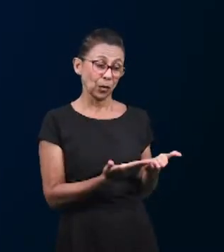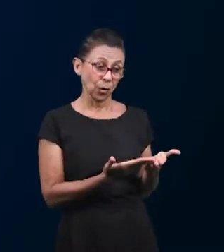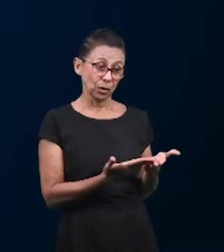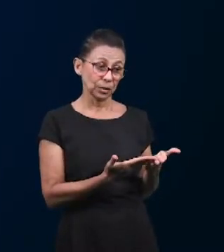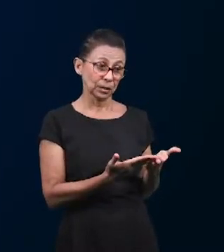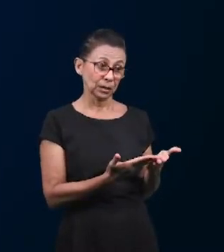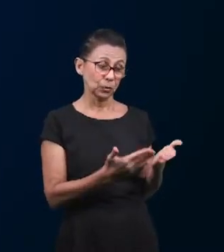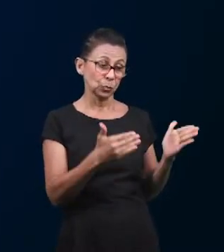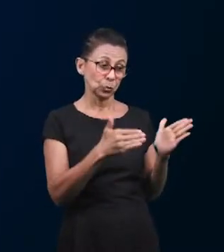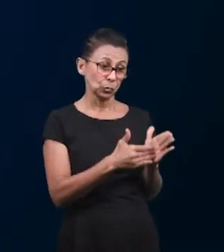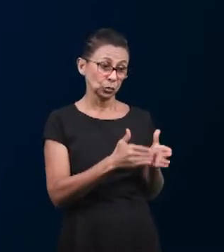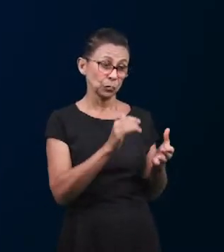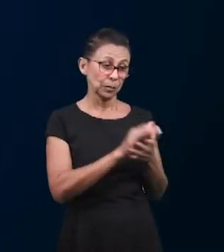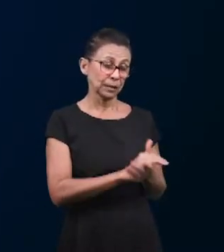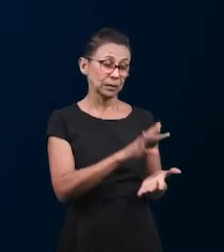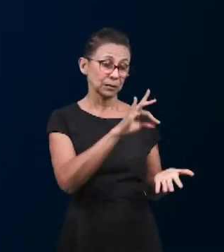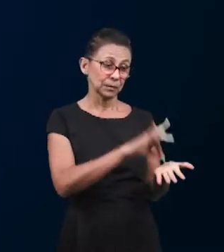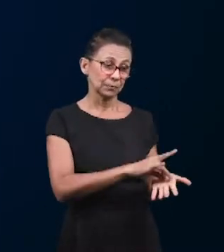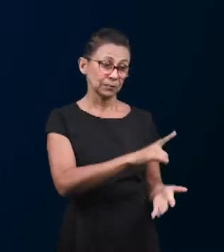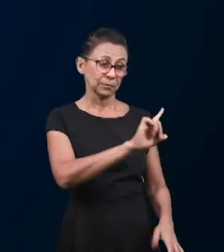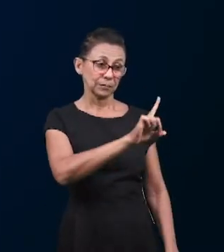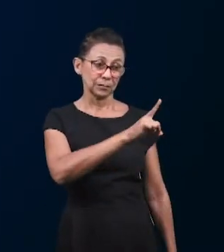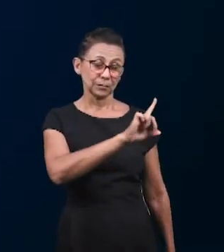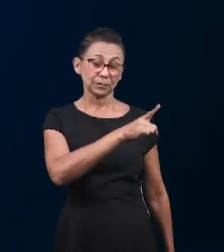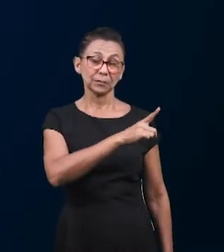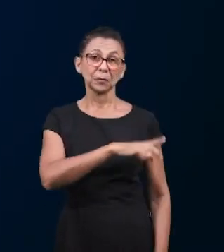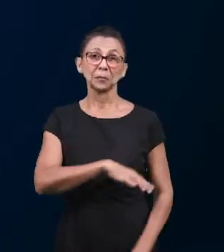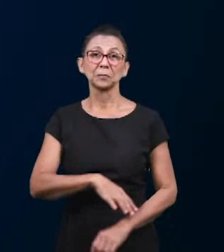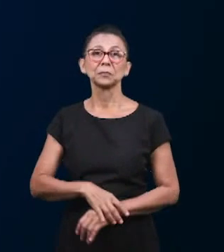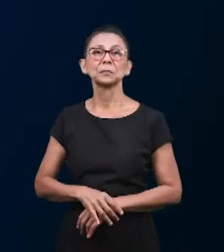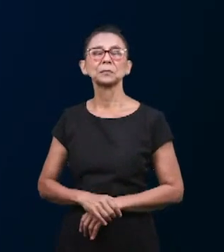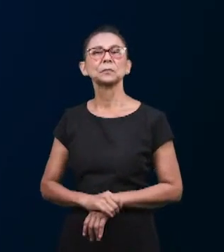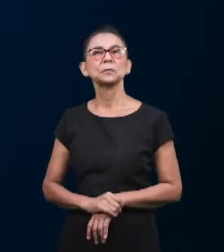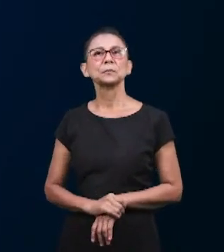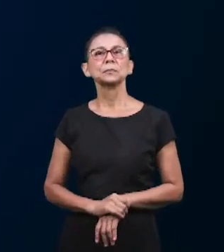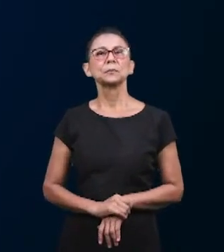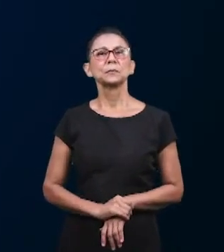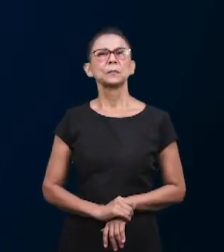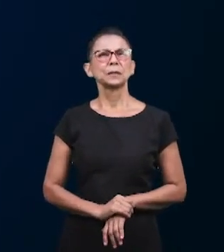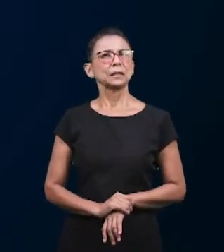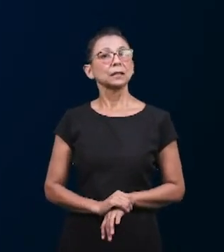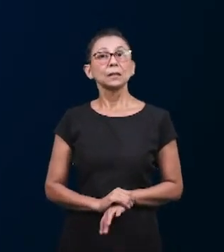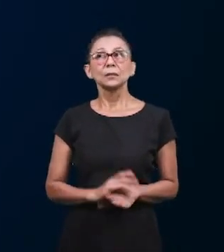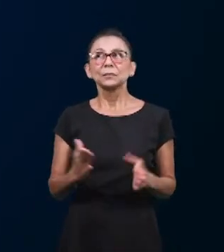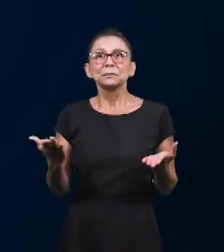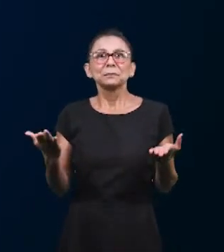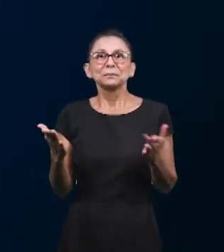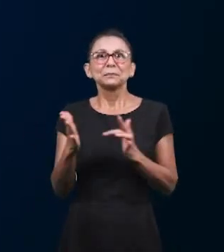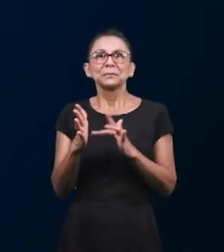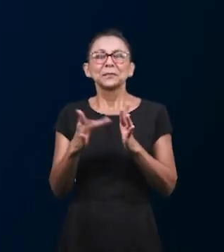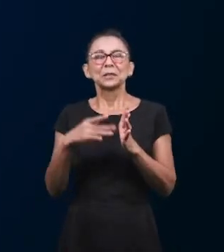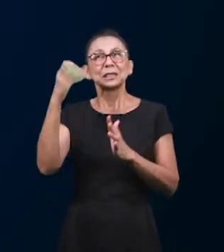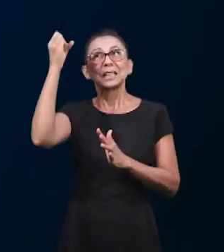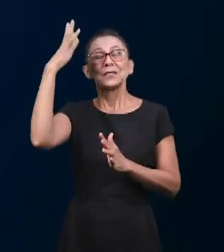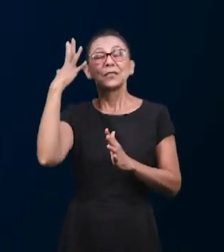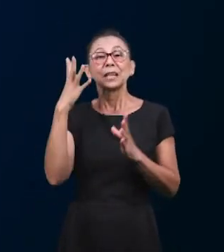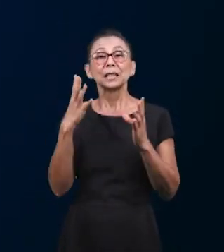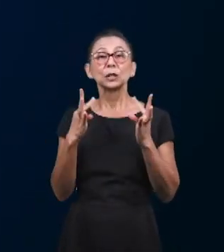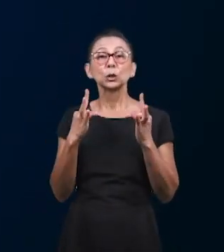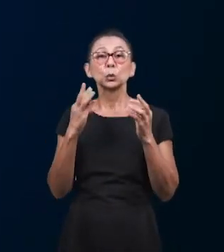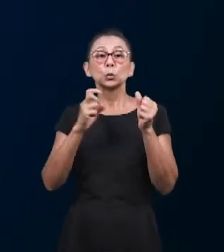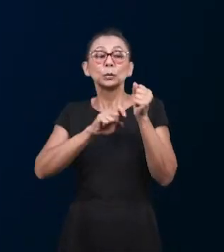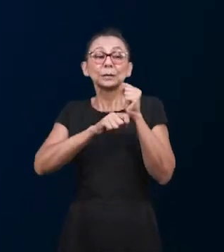marido. Isto disseste com verdade. Neste momento, Jesus revela todo o seu pecado, tudo aquilo que